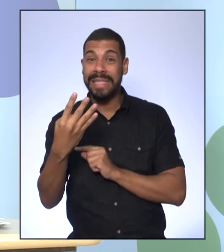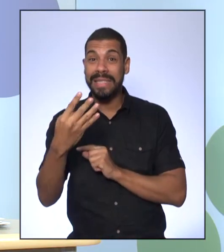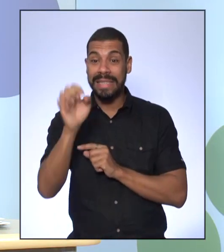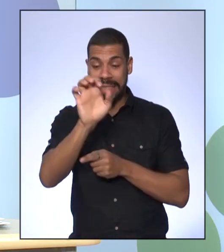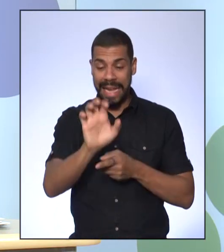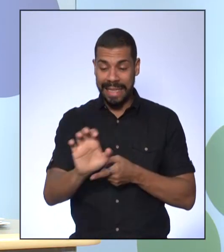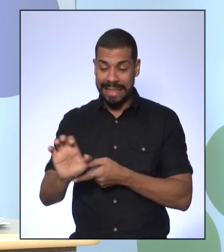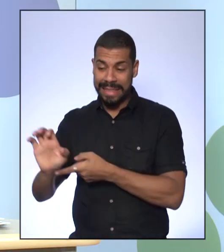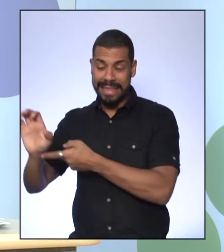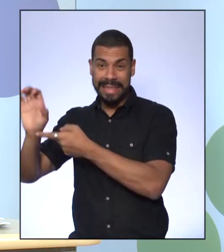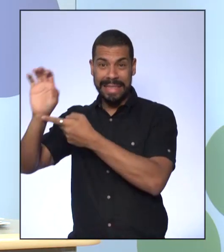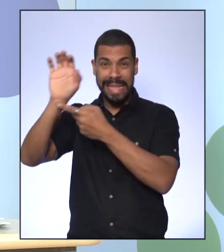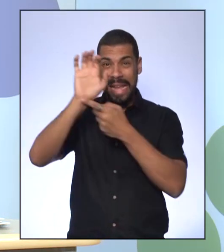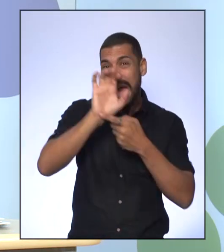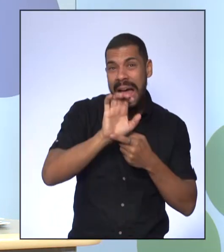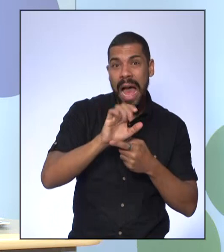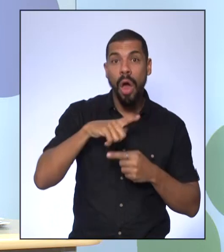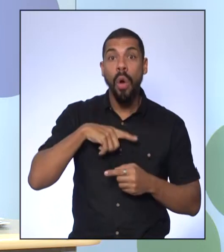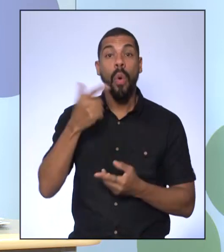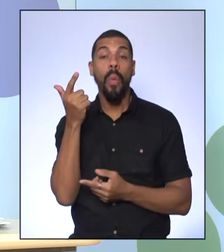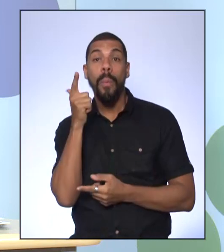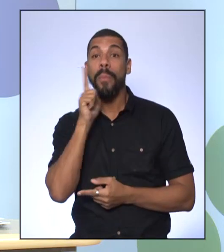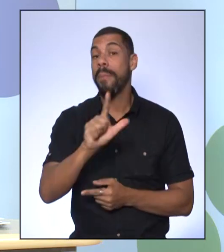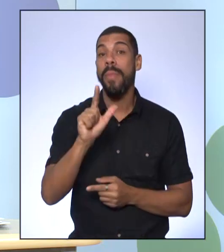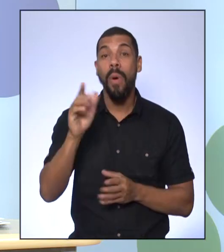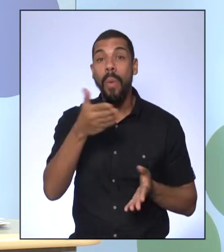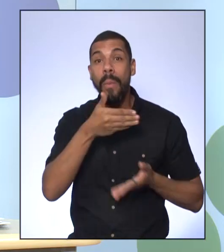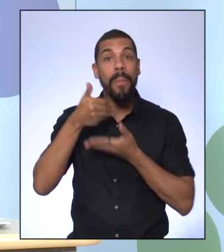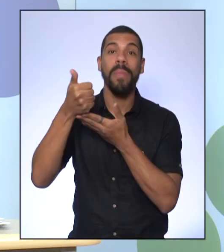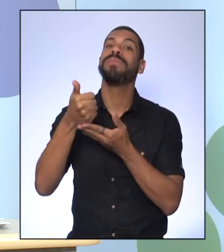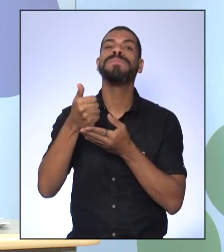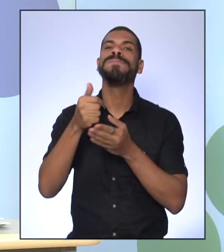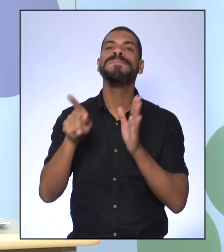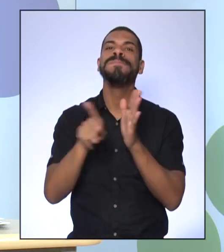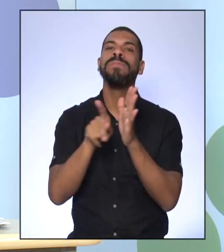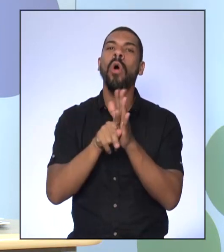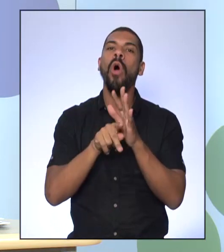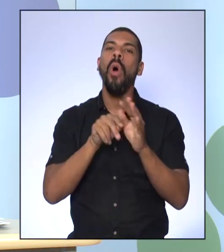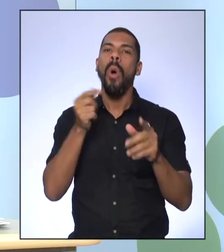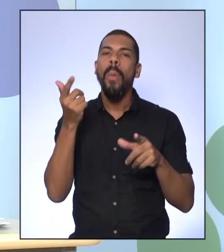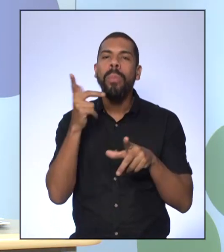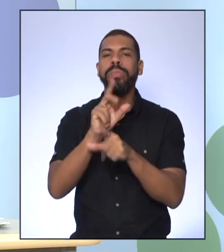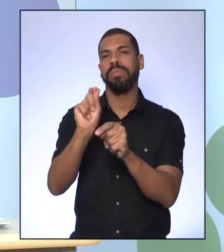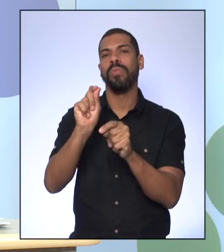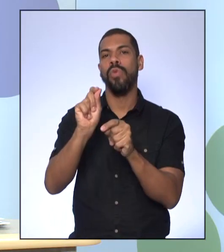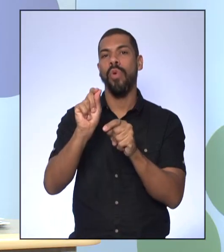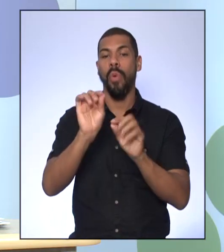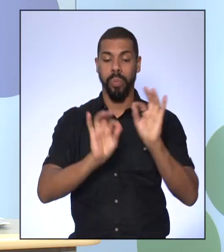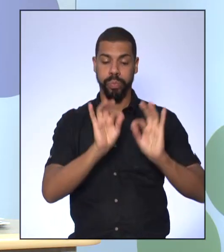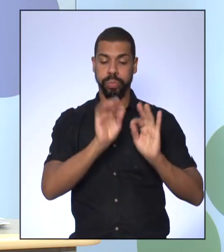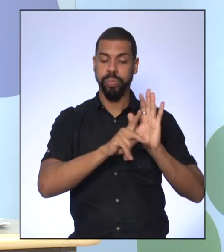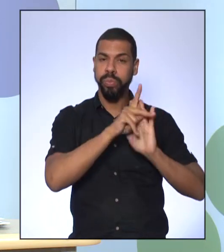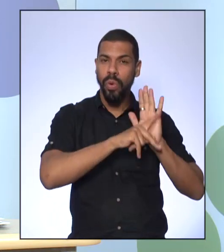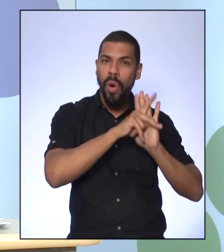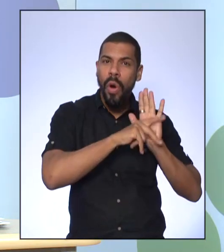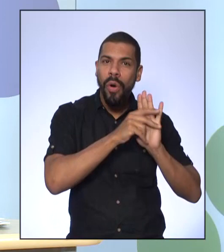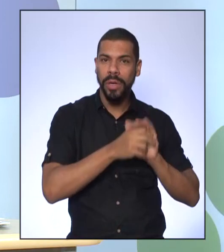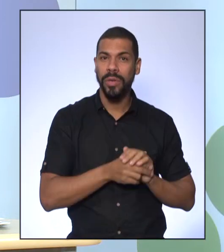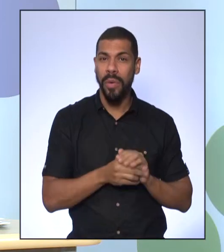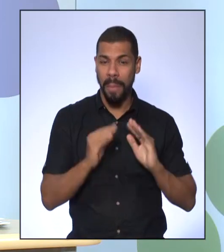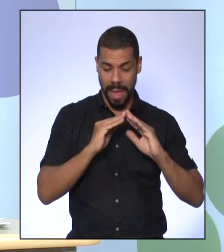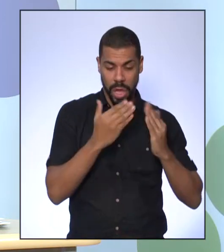e dentro desses projetos, o melhor projeto foi de uma escola estadual, uma escola rural. Eles